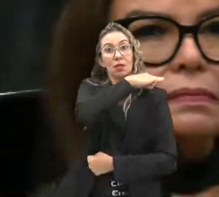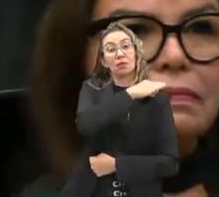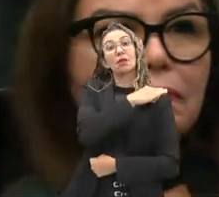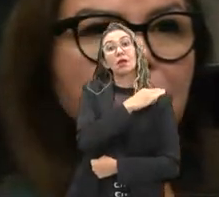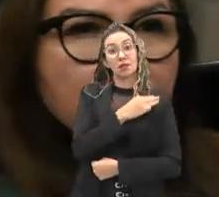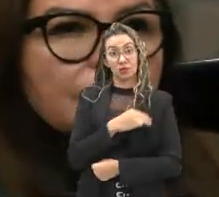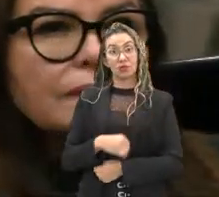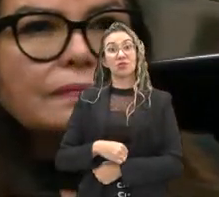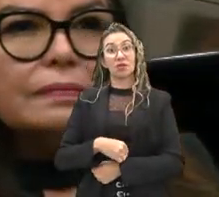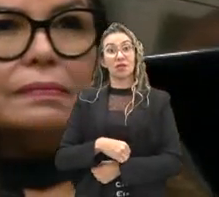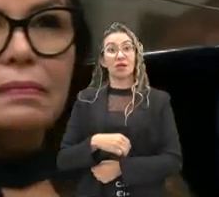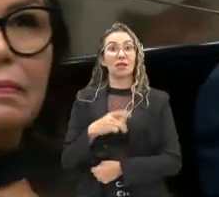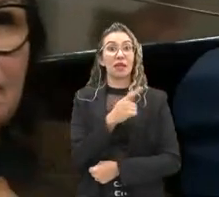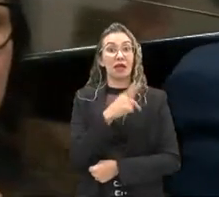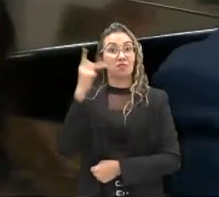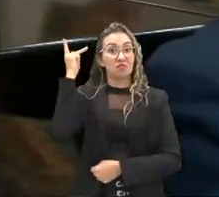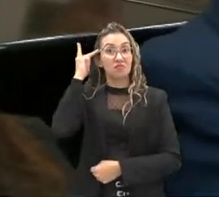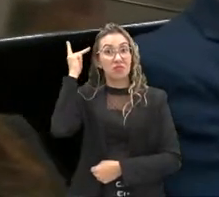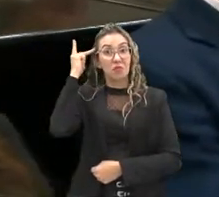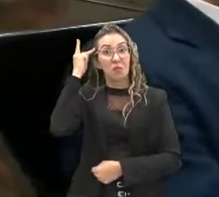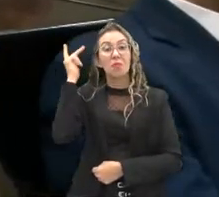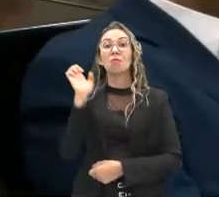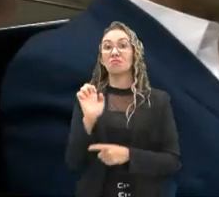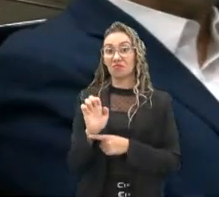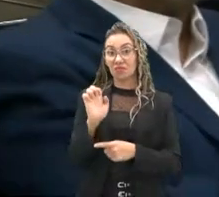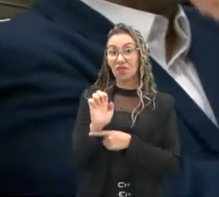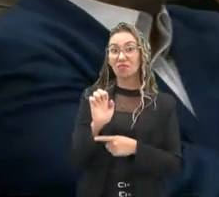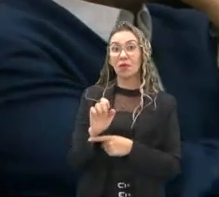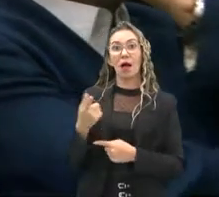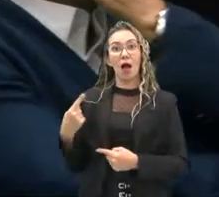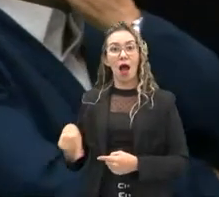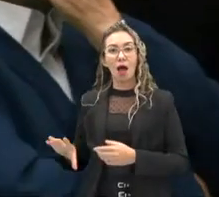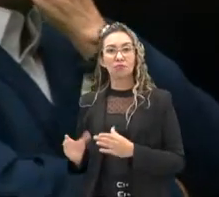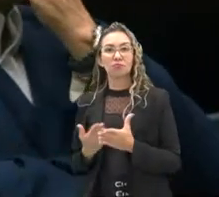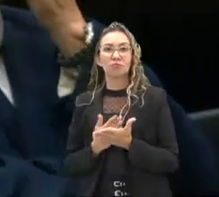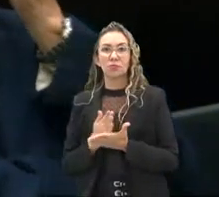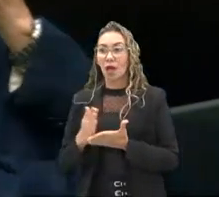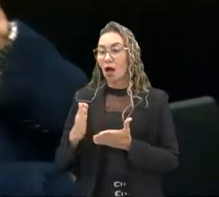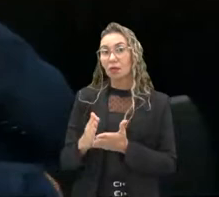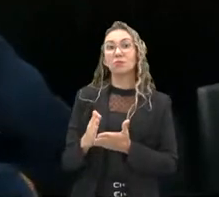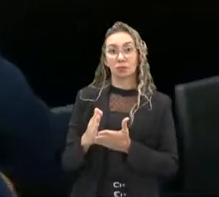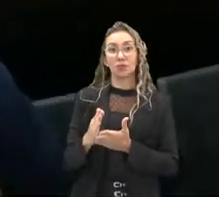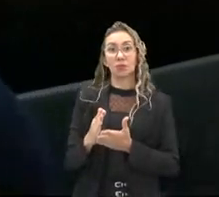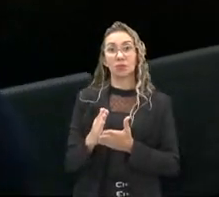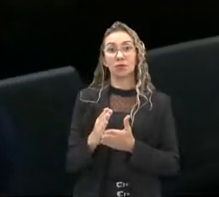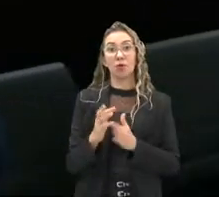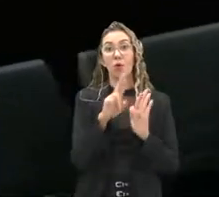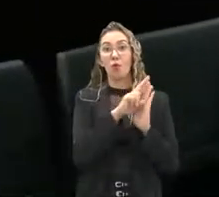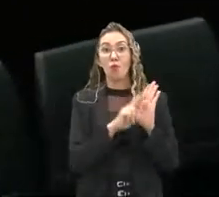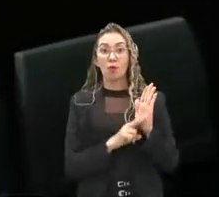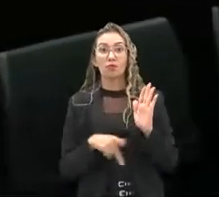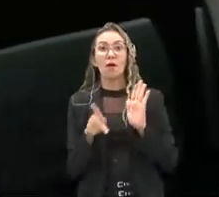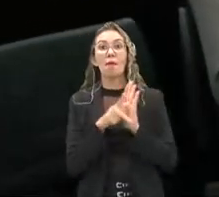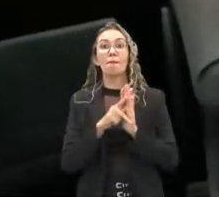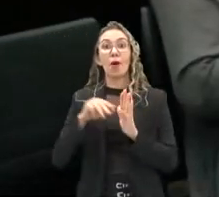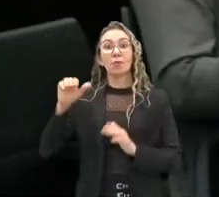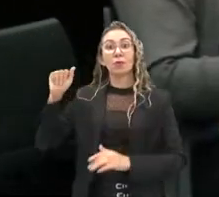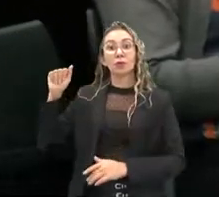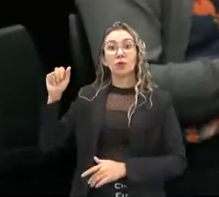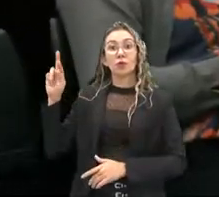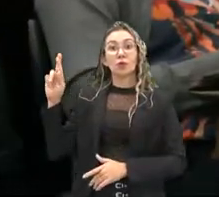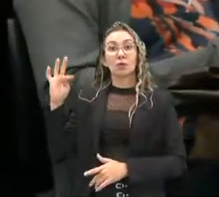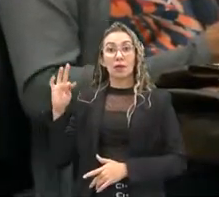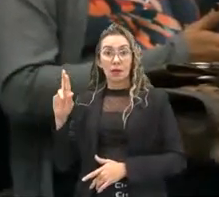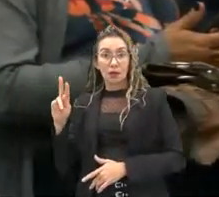Insurgiu contra o permanente estado de sítio vigente durante o regime do governo Artur Bernardes. Filinto